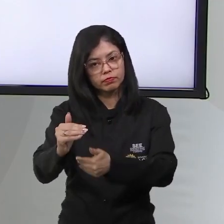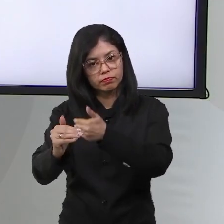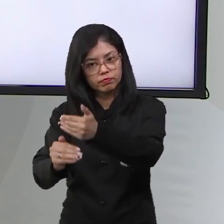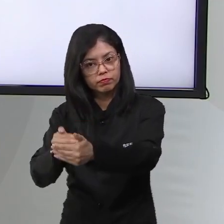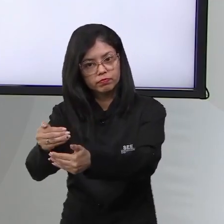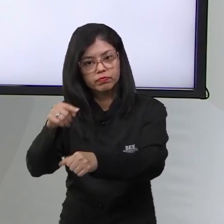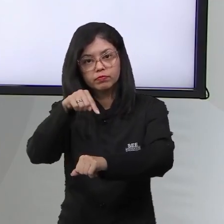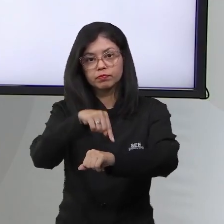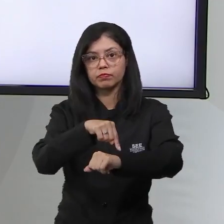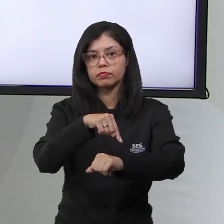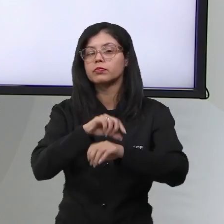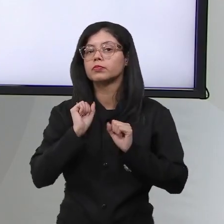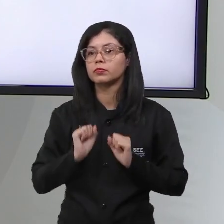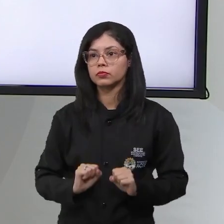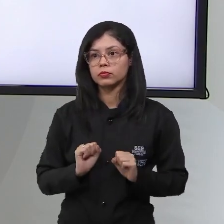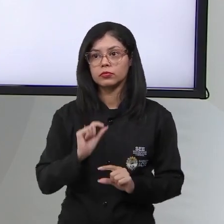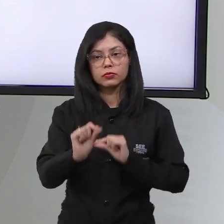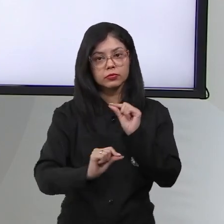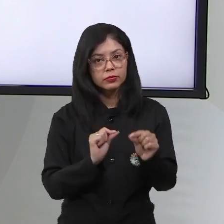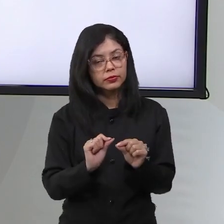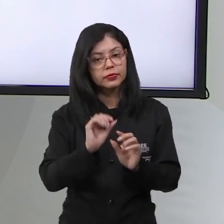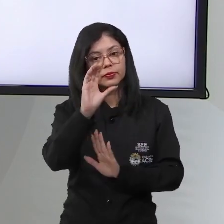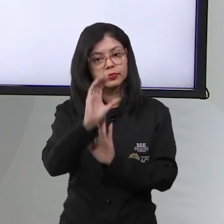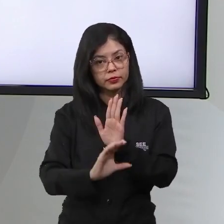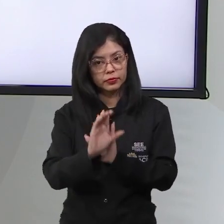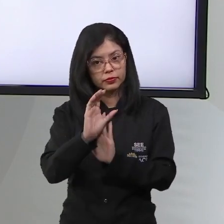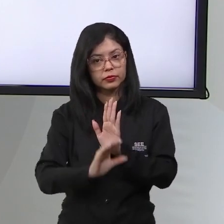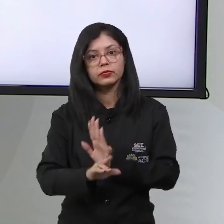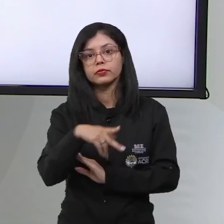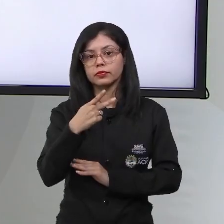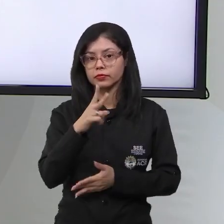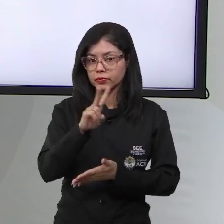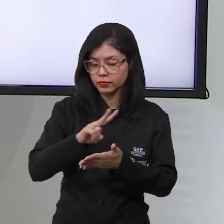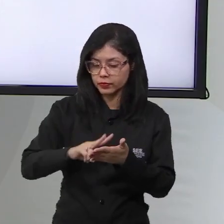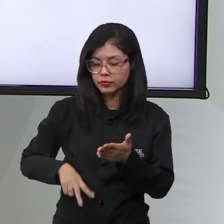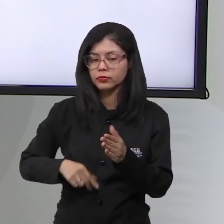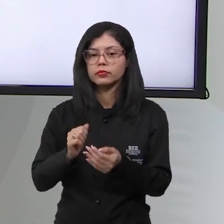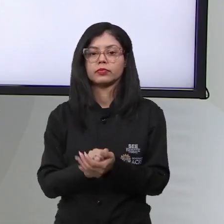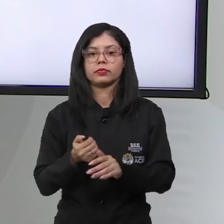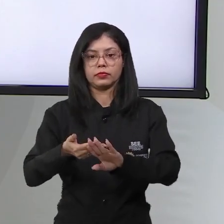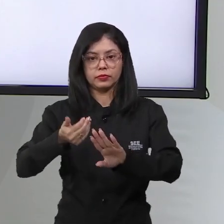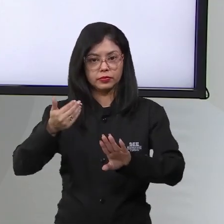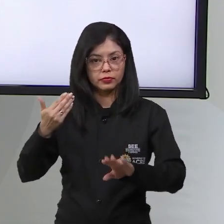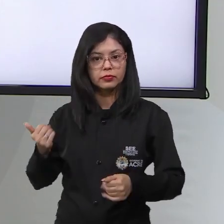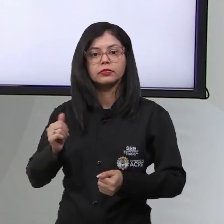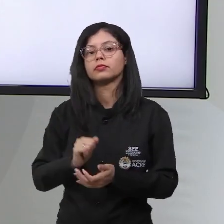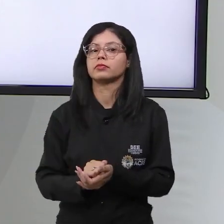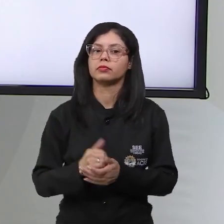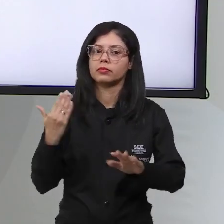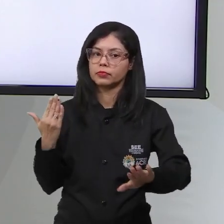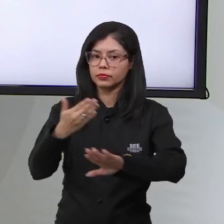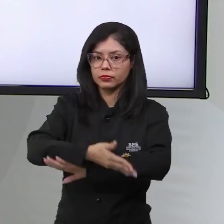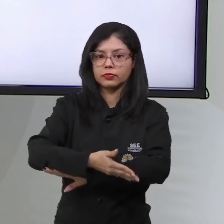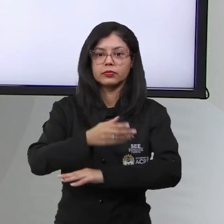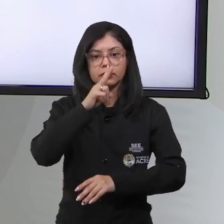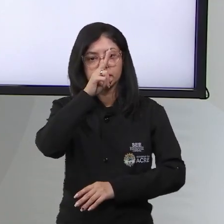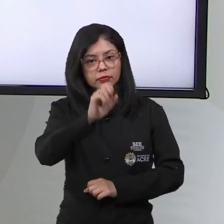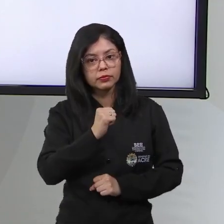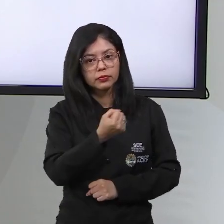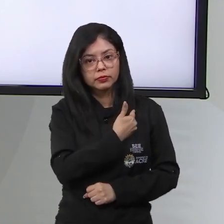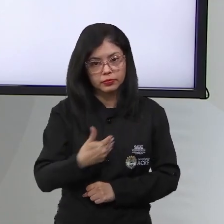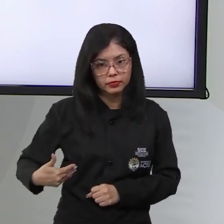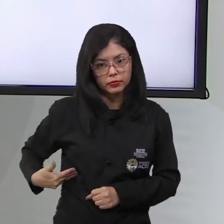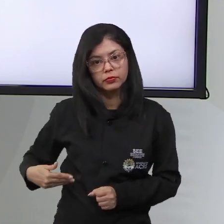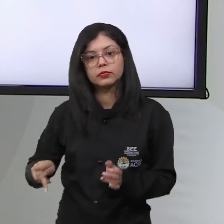tempo, permitindo, conforme o conceito que foi lido agora há pouco, a intervenção do poder